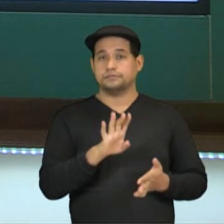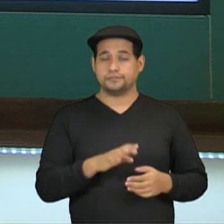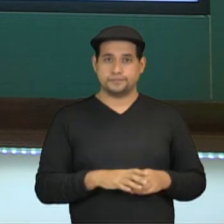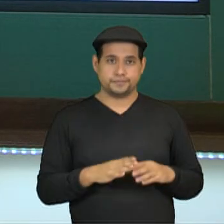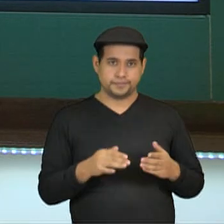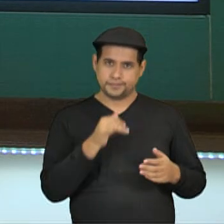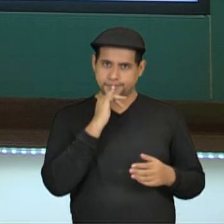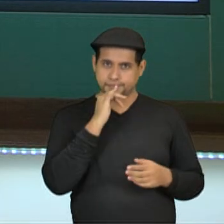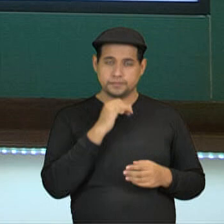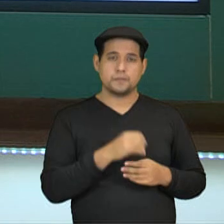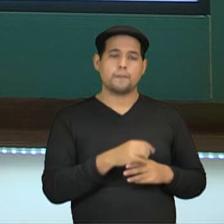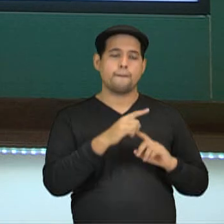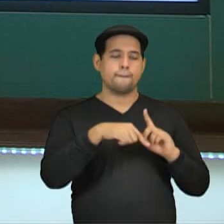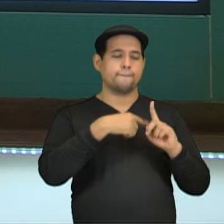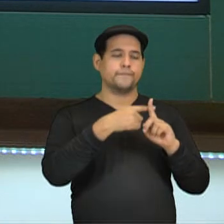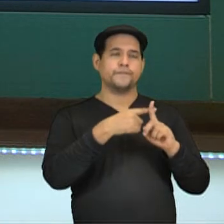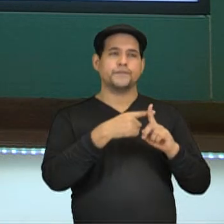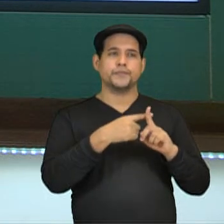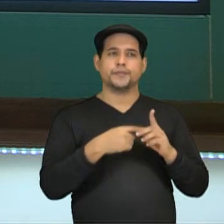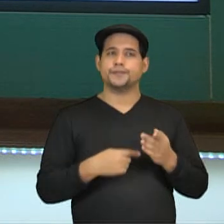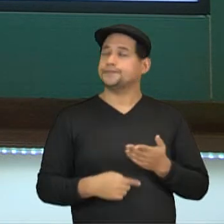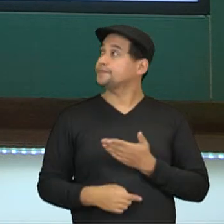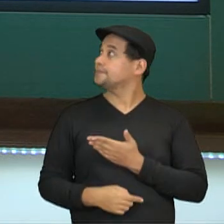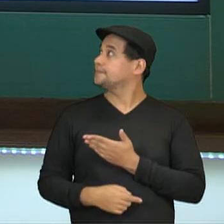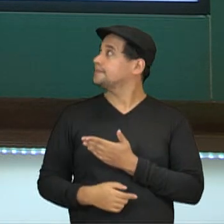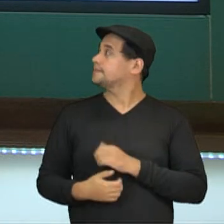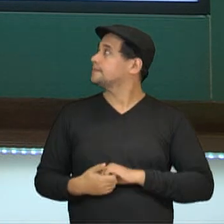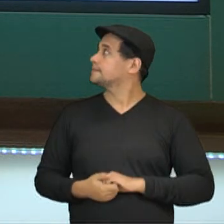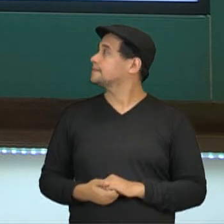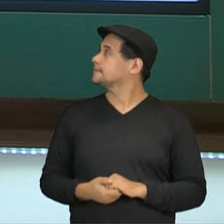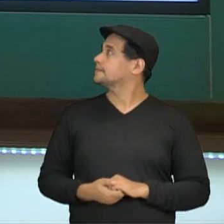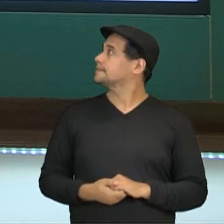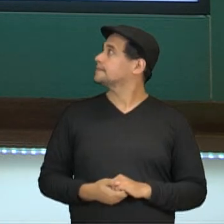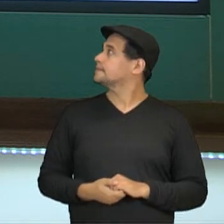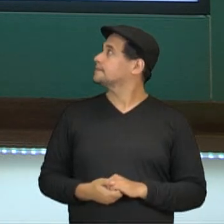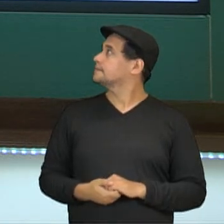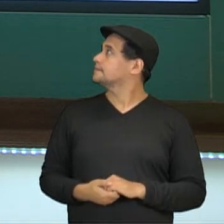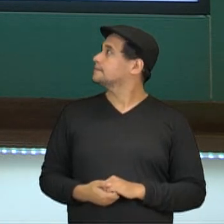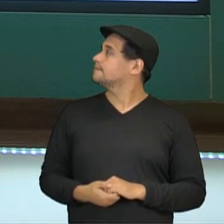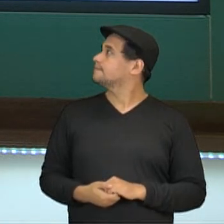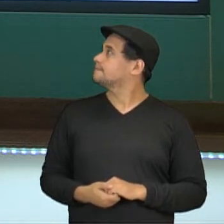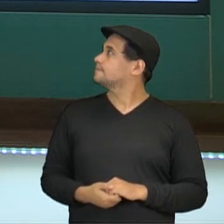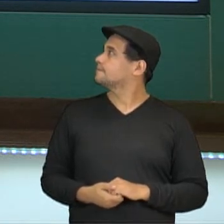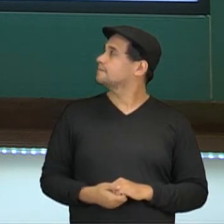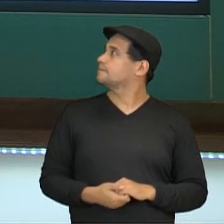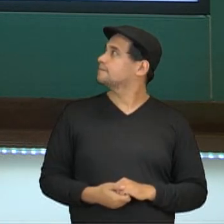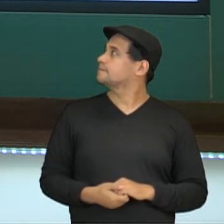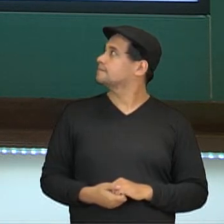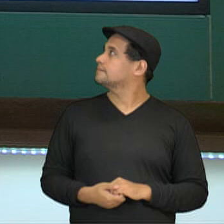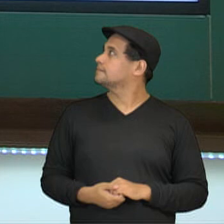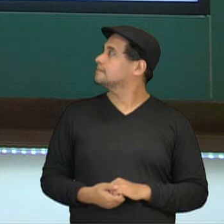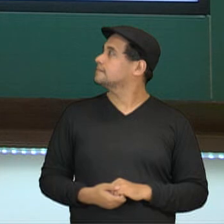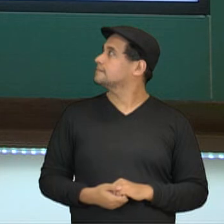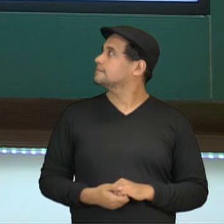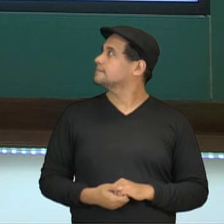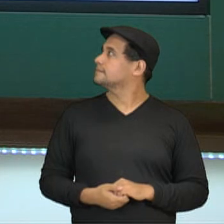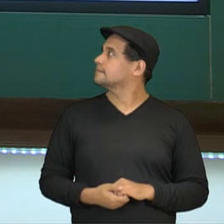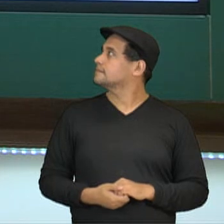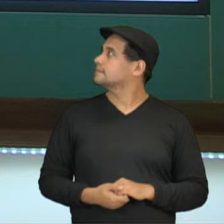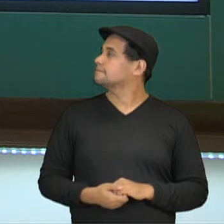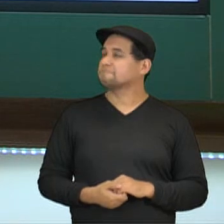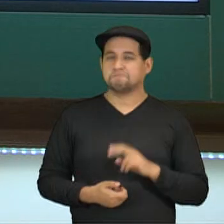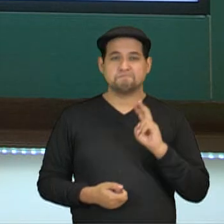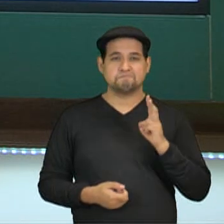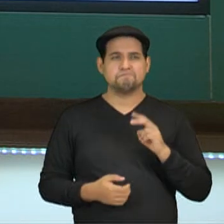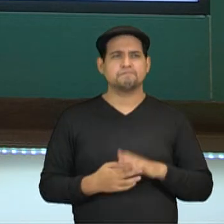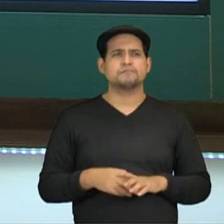Então tá, com o sinal positivo, 2 mais 52, 54. 54 dividido por 2, 27.